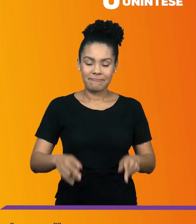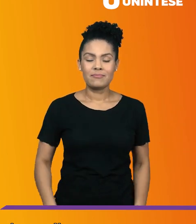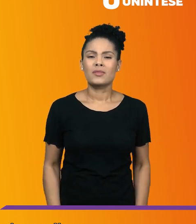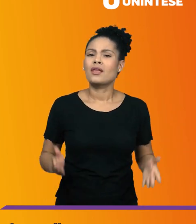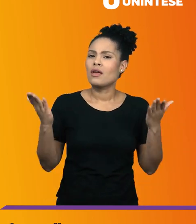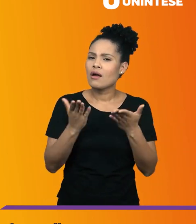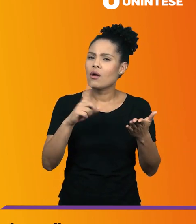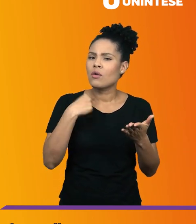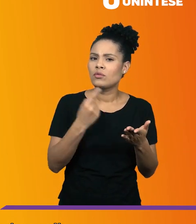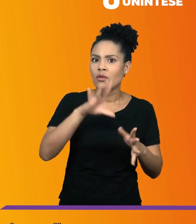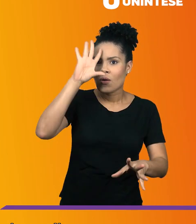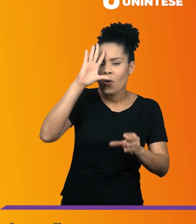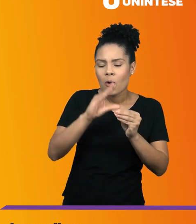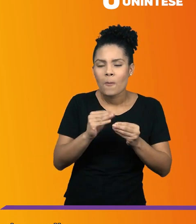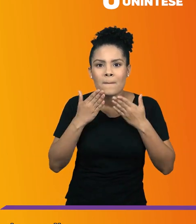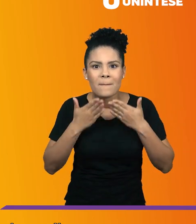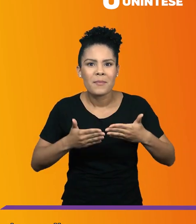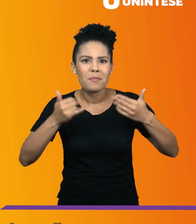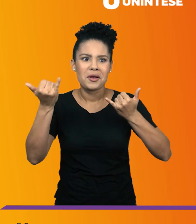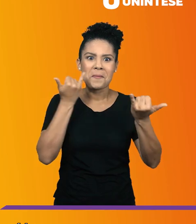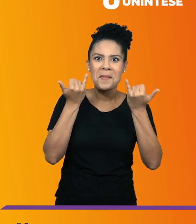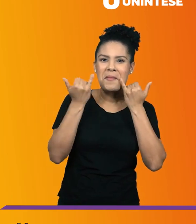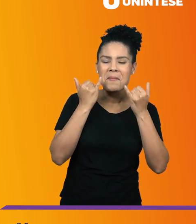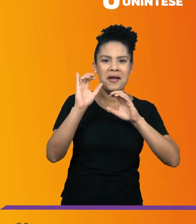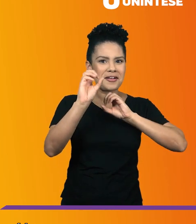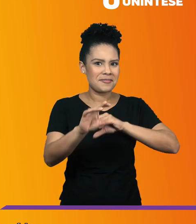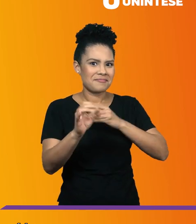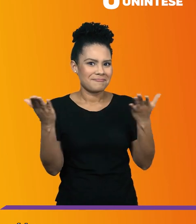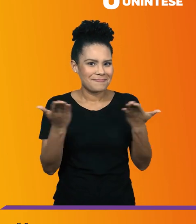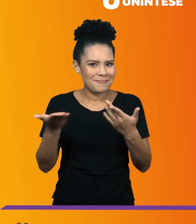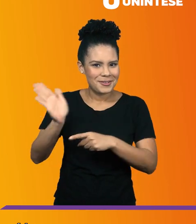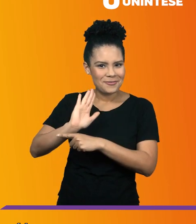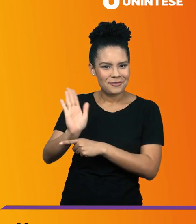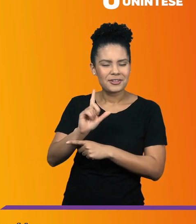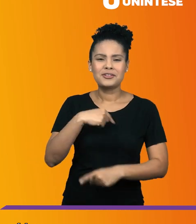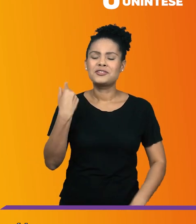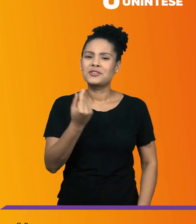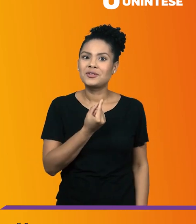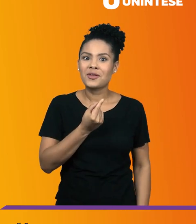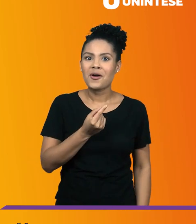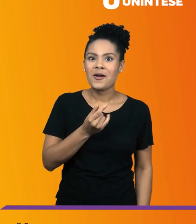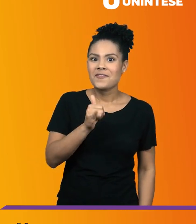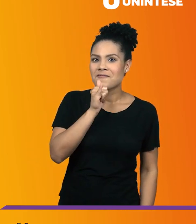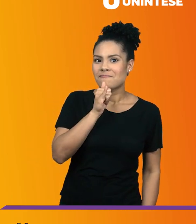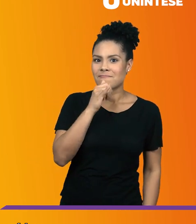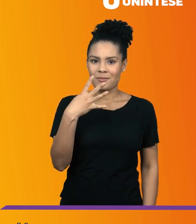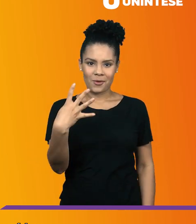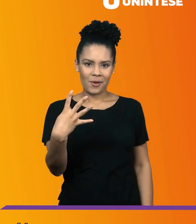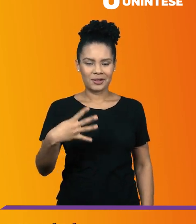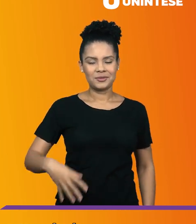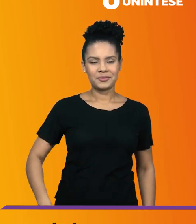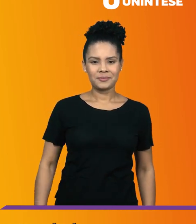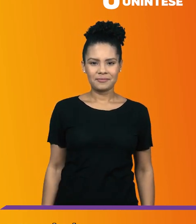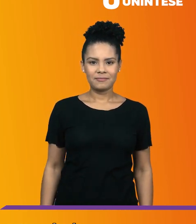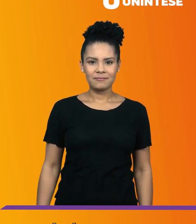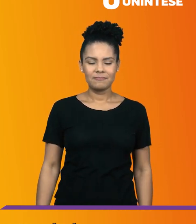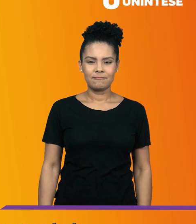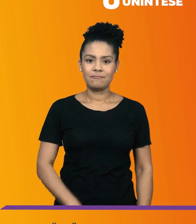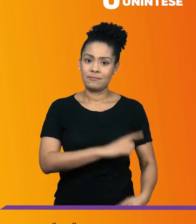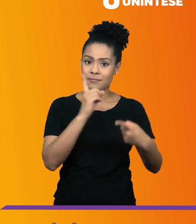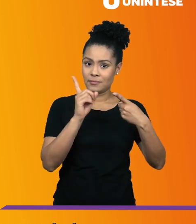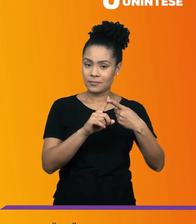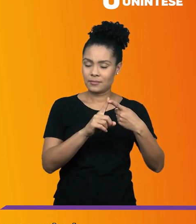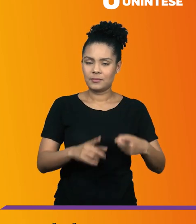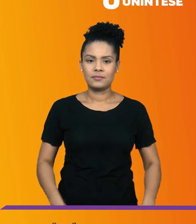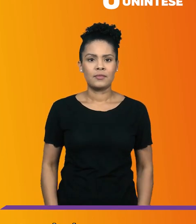gente entender melhor todas essas informações que foram passadas para vocês nesse vídeo, Vamos ver quatro exemplos. Primeiro